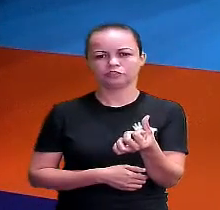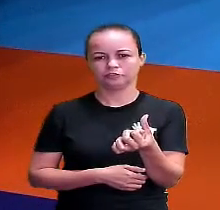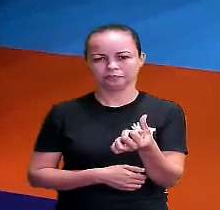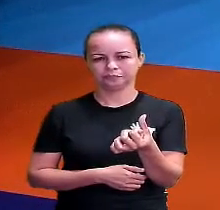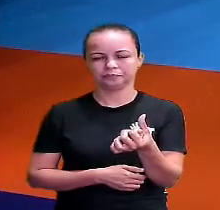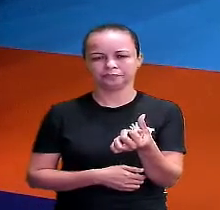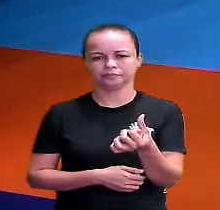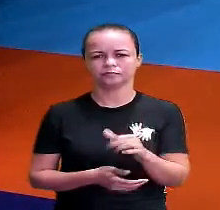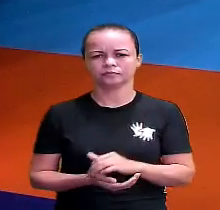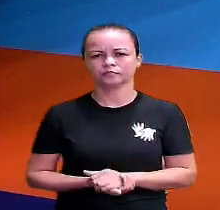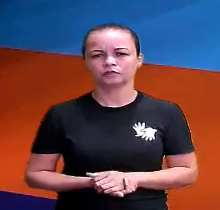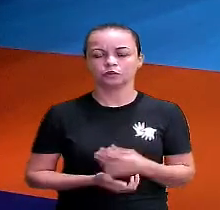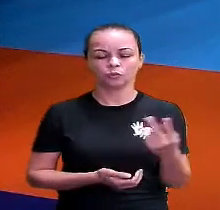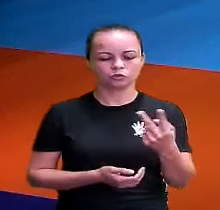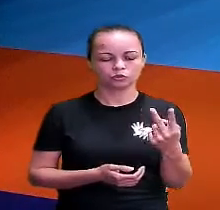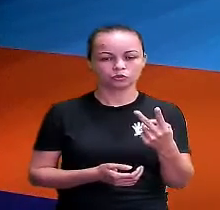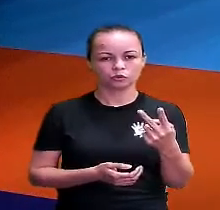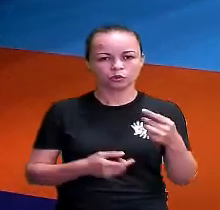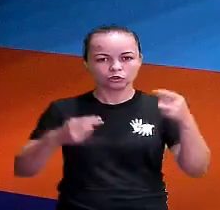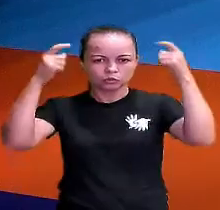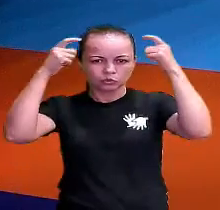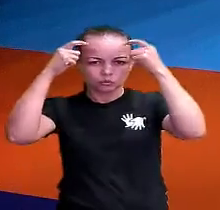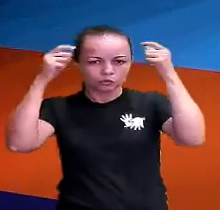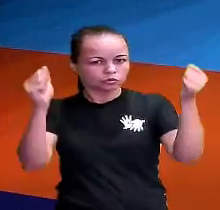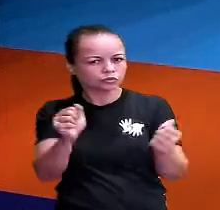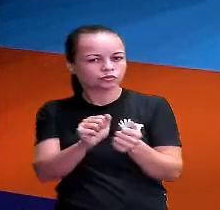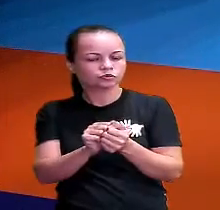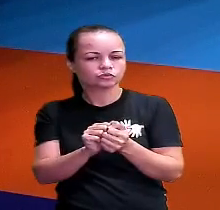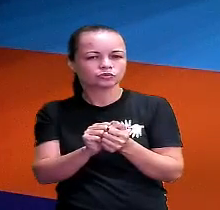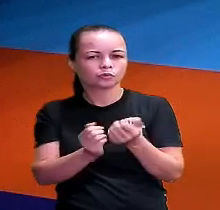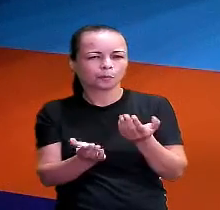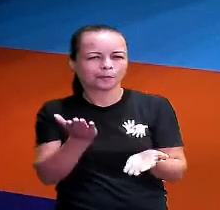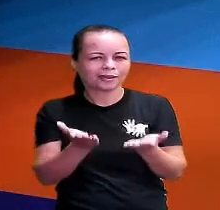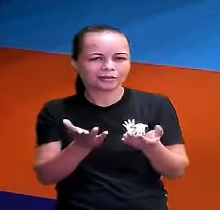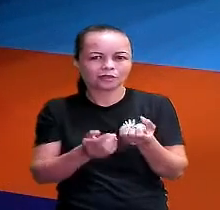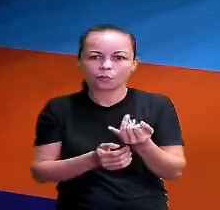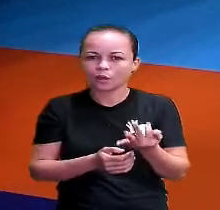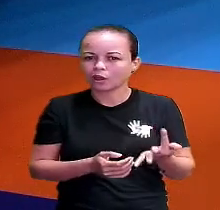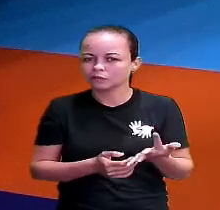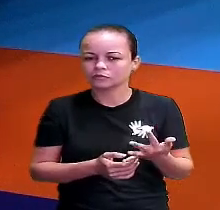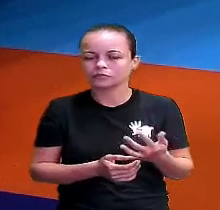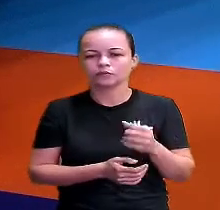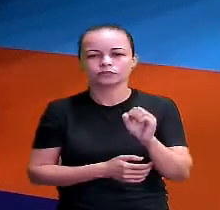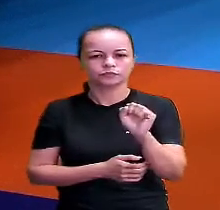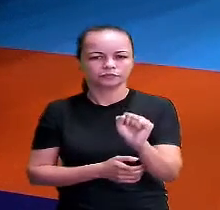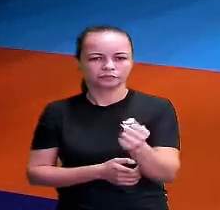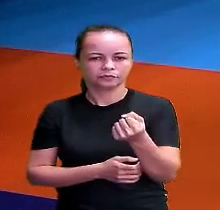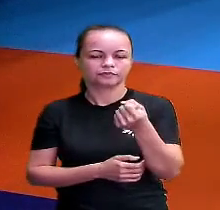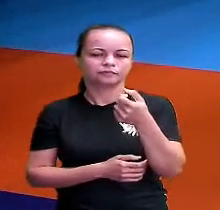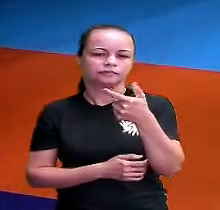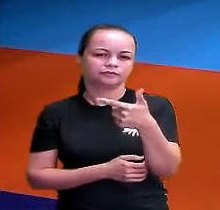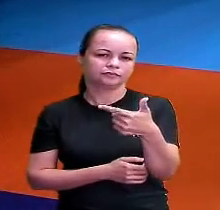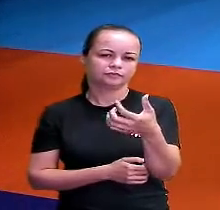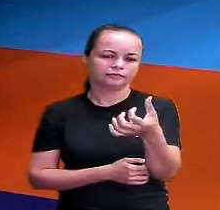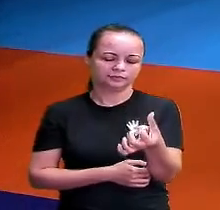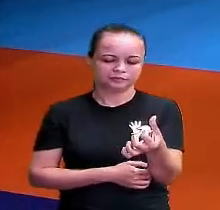826. E aí, os dois juntos, quanto é que pesa? Os dois juntos, eles pesam